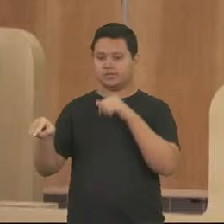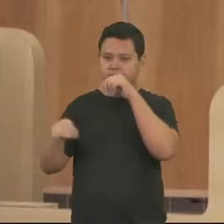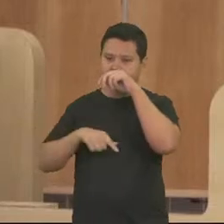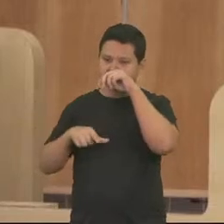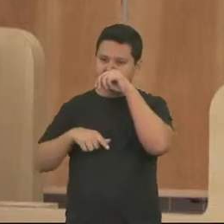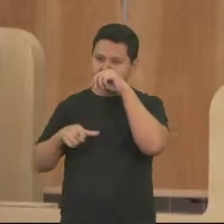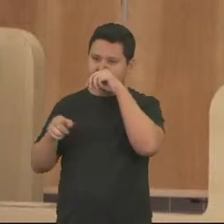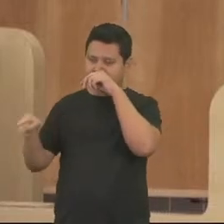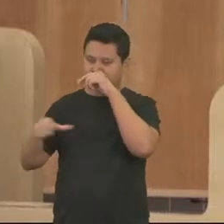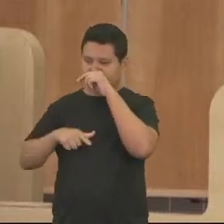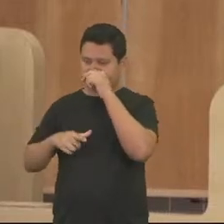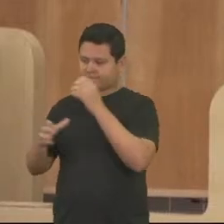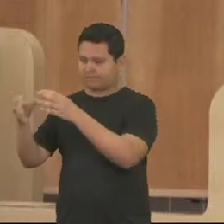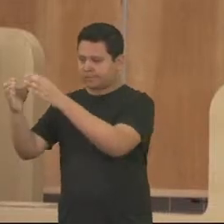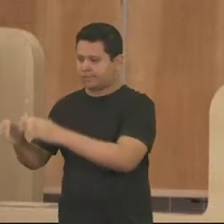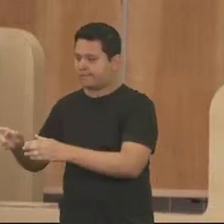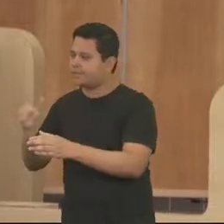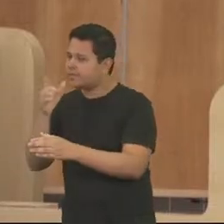colocava o bebedor,